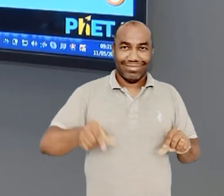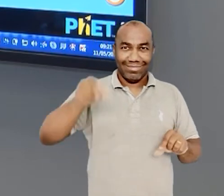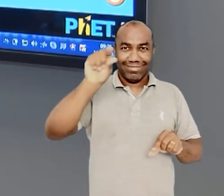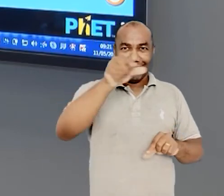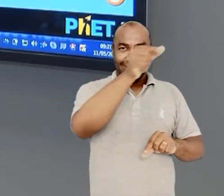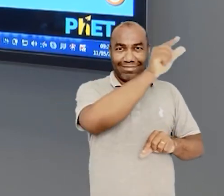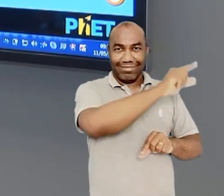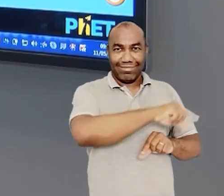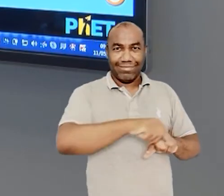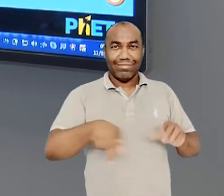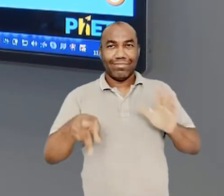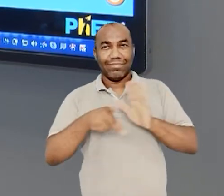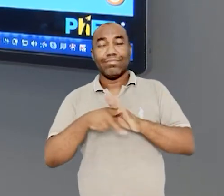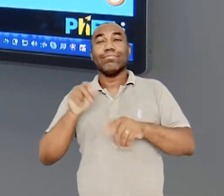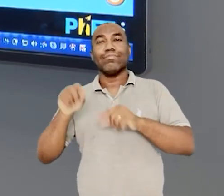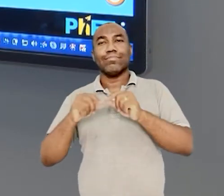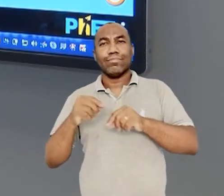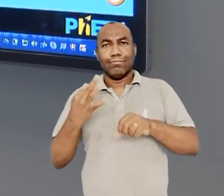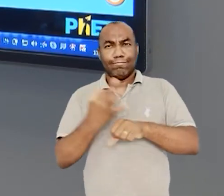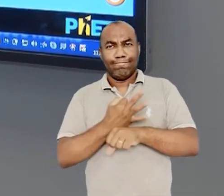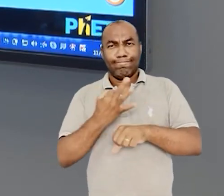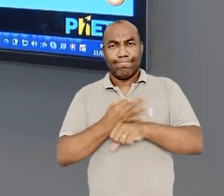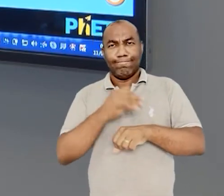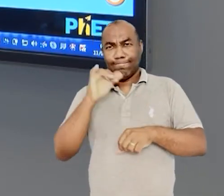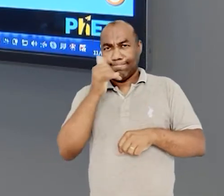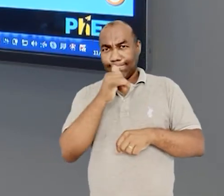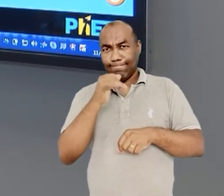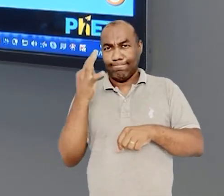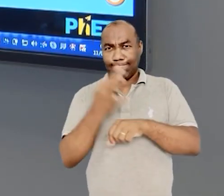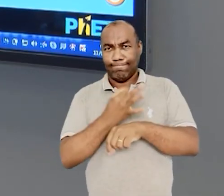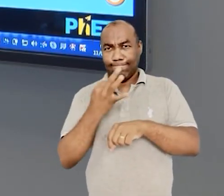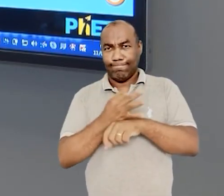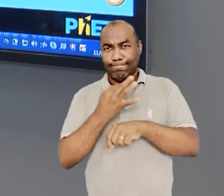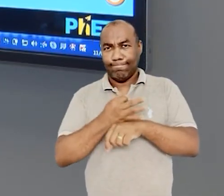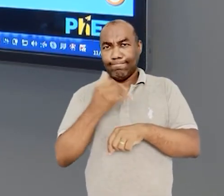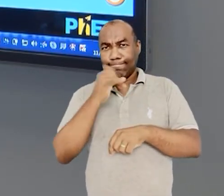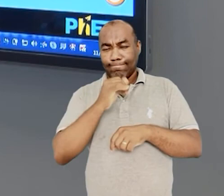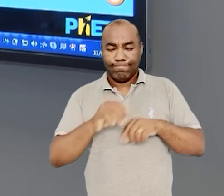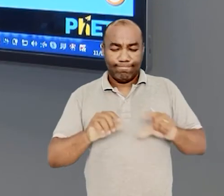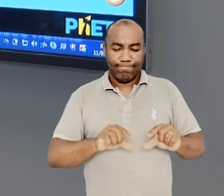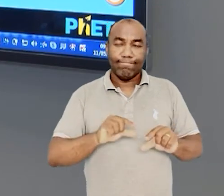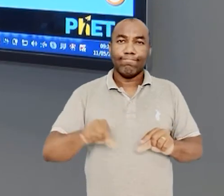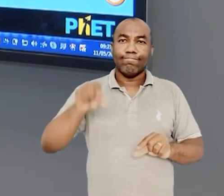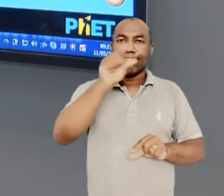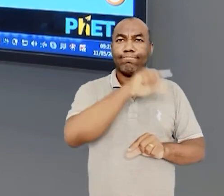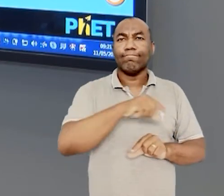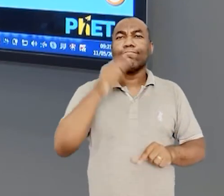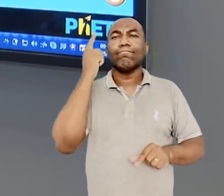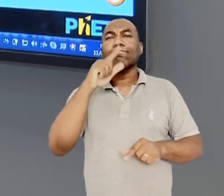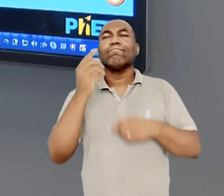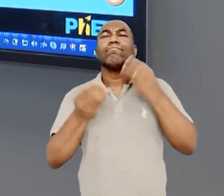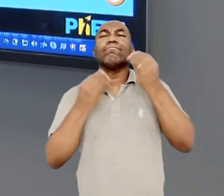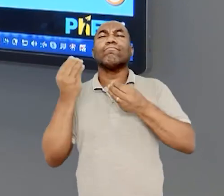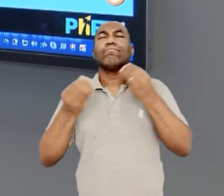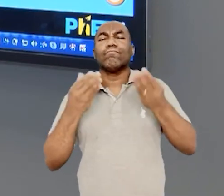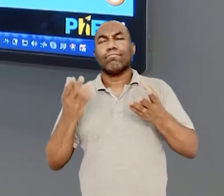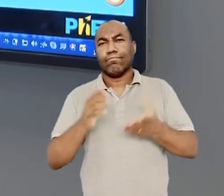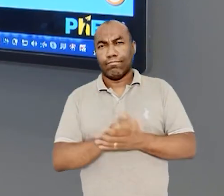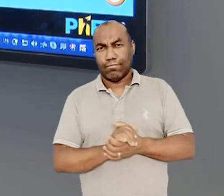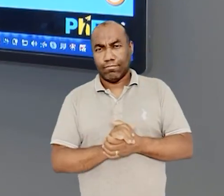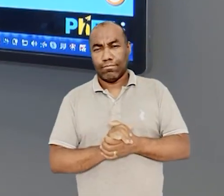a resistência elétrica. Se eu colocar mais um resistor elétrico aqui, o que vai acontecer com a